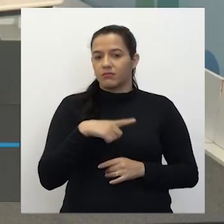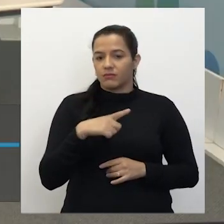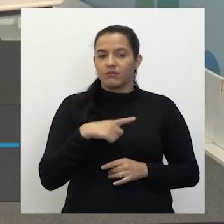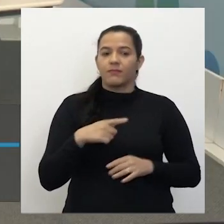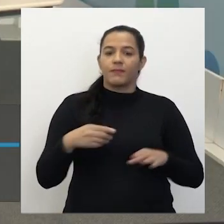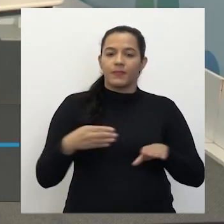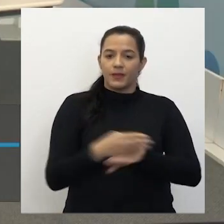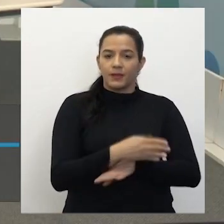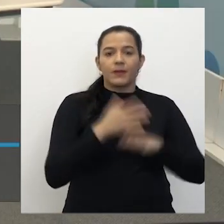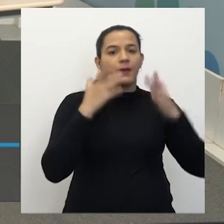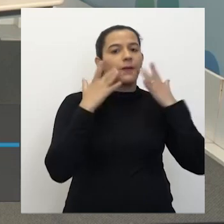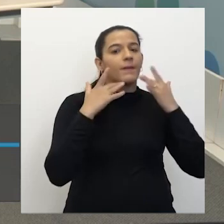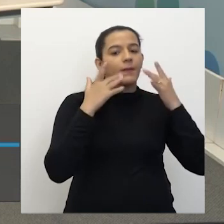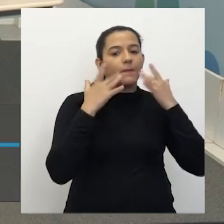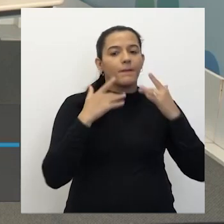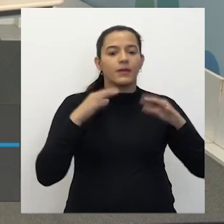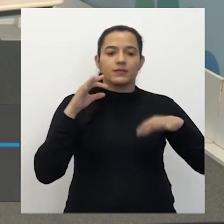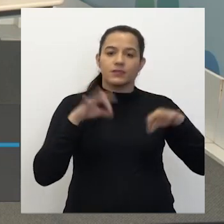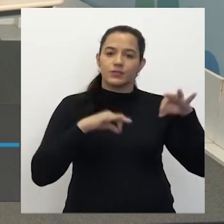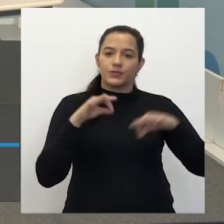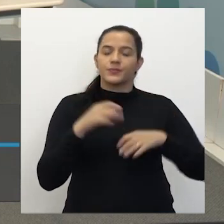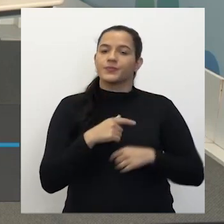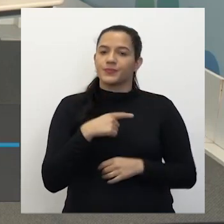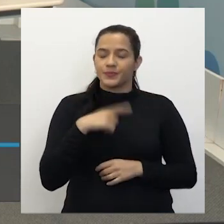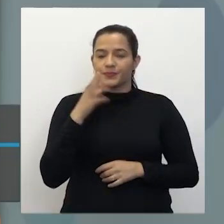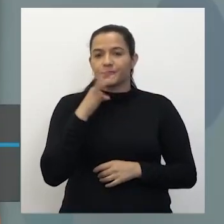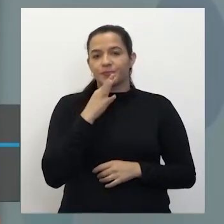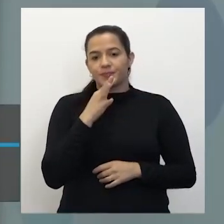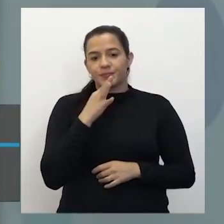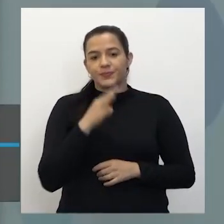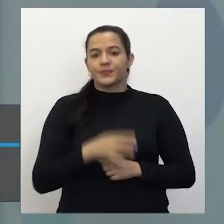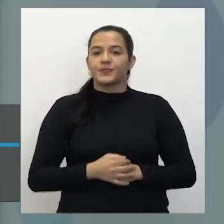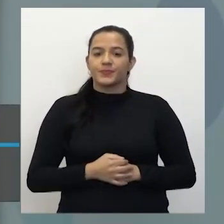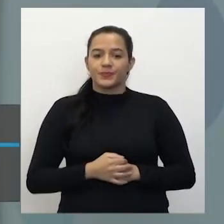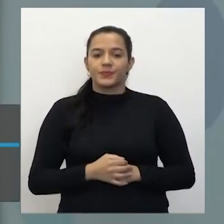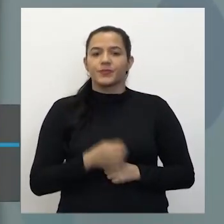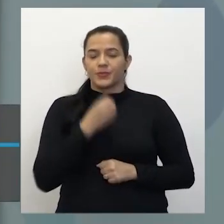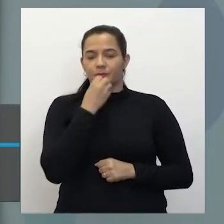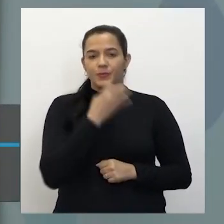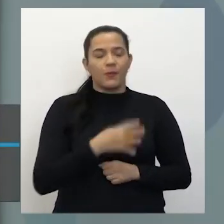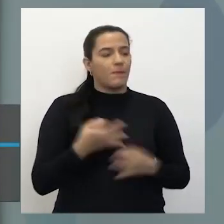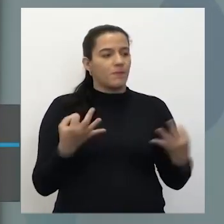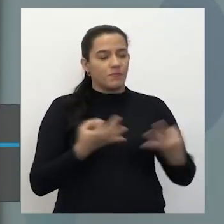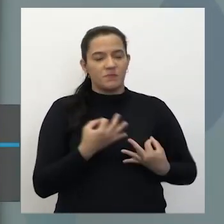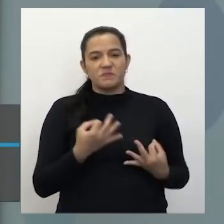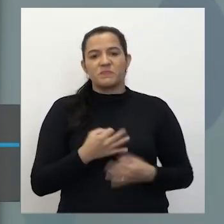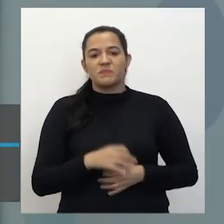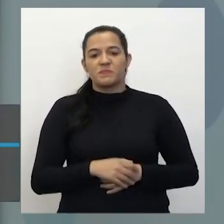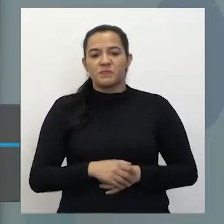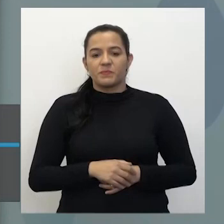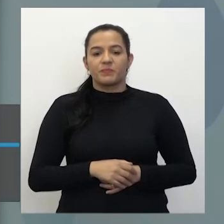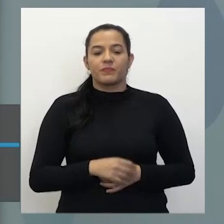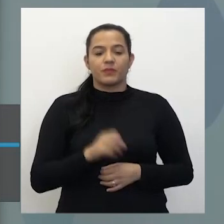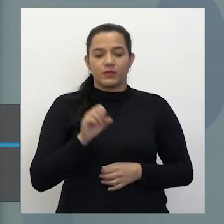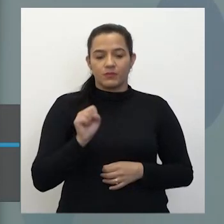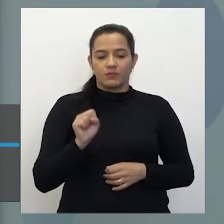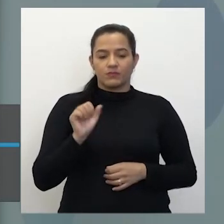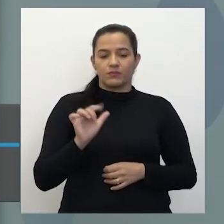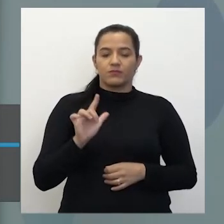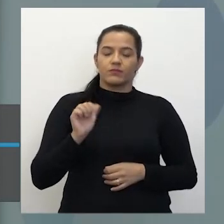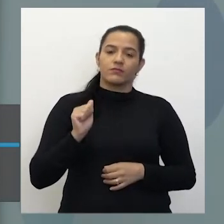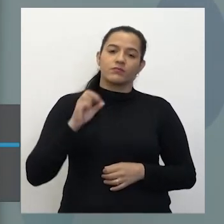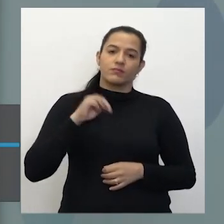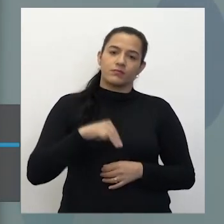sarau, teve uma peça de teatro chamada Sim, Inocência. sim, teve. Inocência do Visconde de Toné. Perfeito. Então, olha, gente, eu falei de slam.